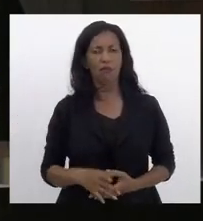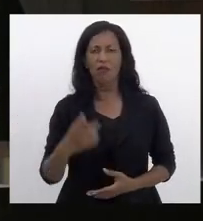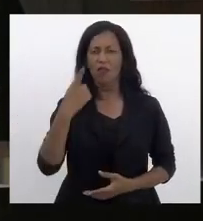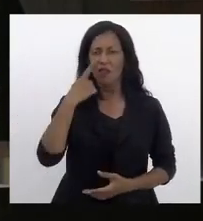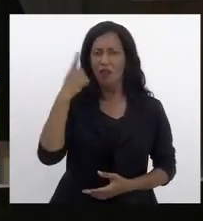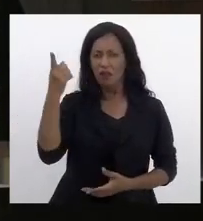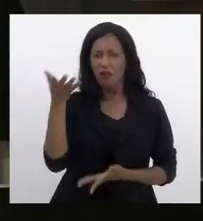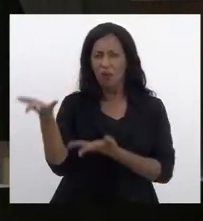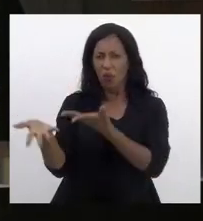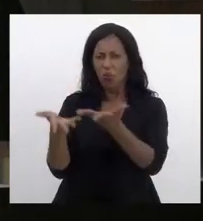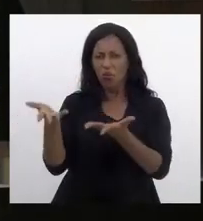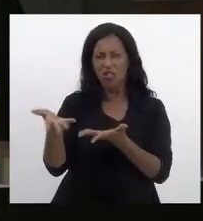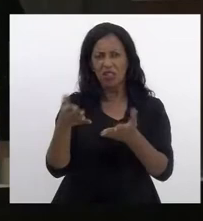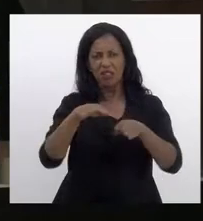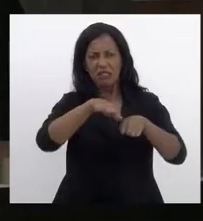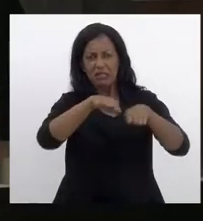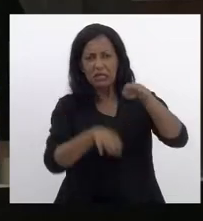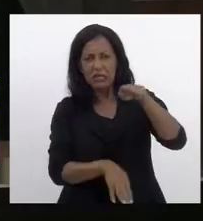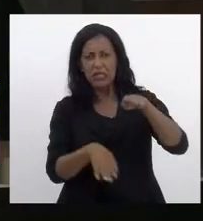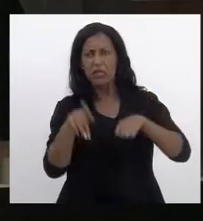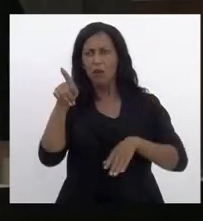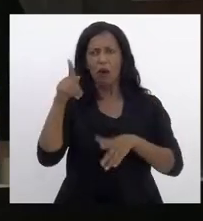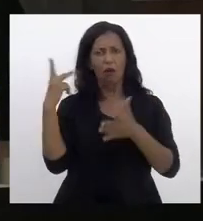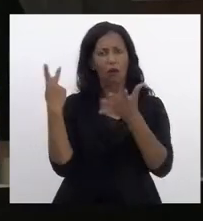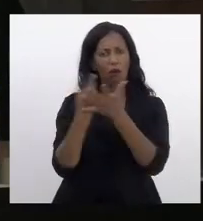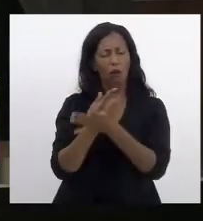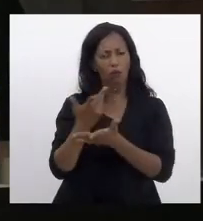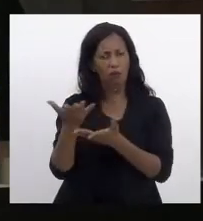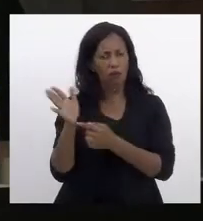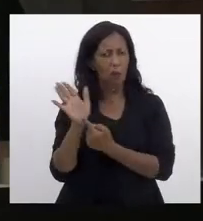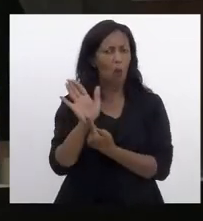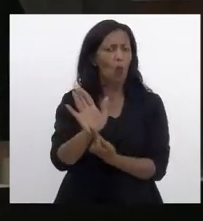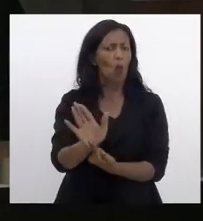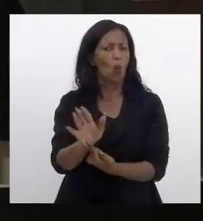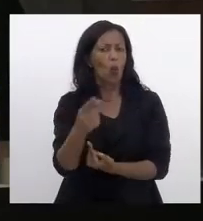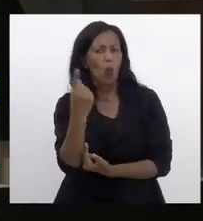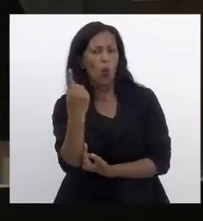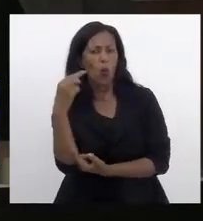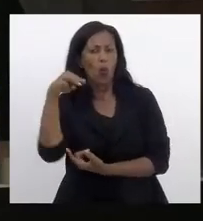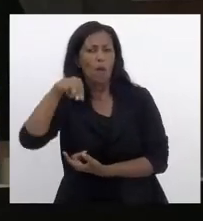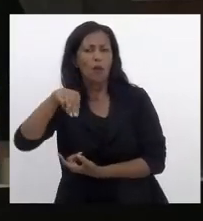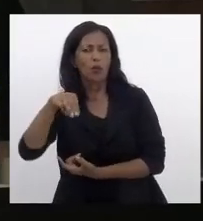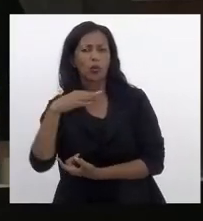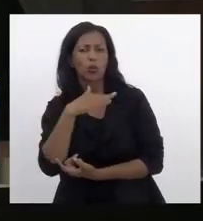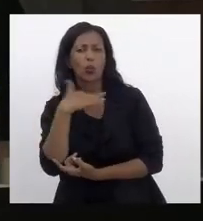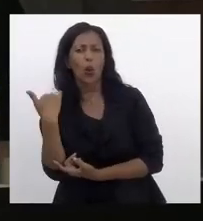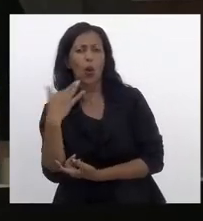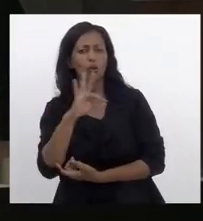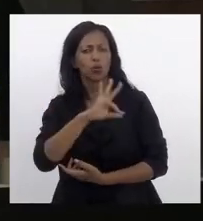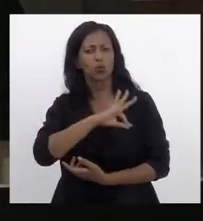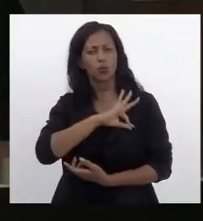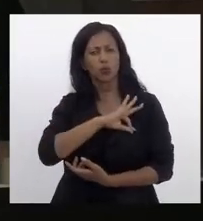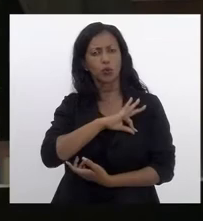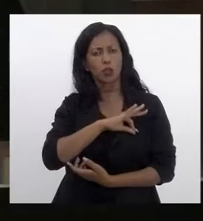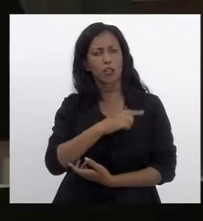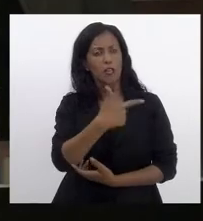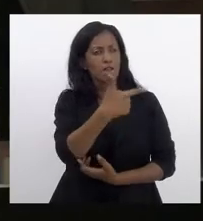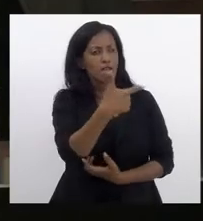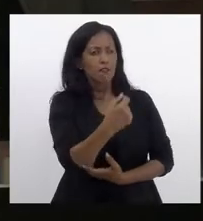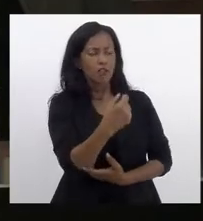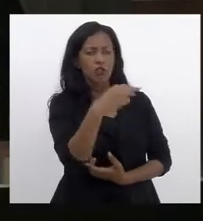o tratamento desigual que a mídia dá a esses homens. Um minuto para a morte do policial e